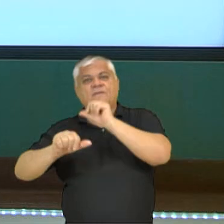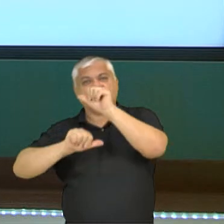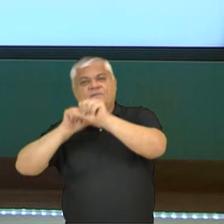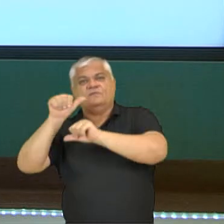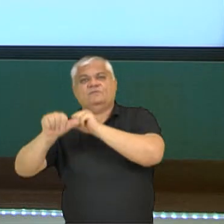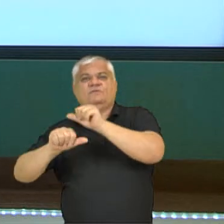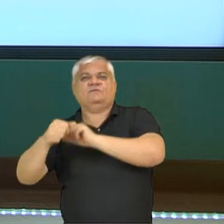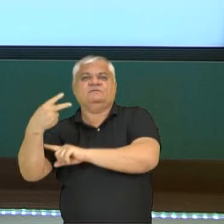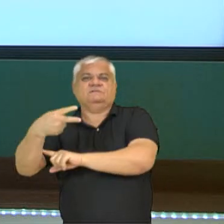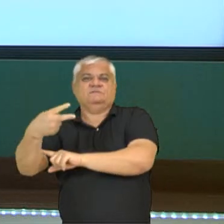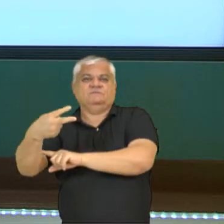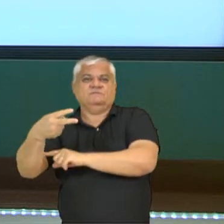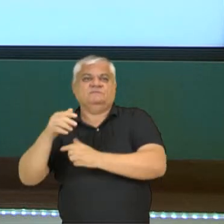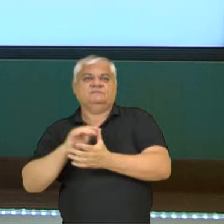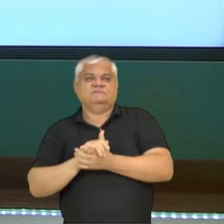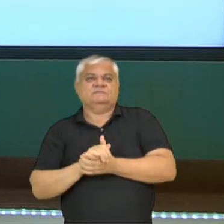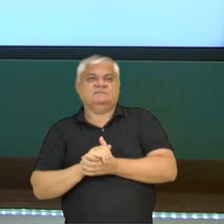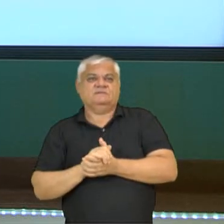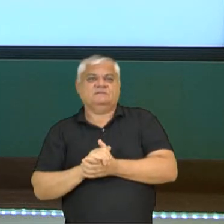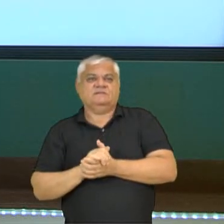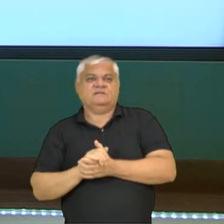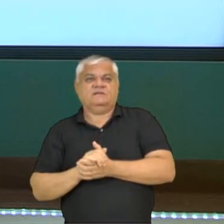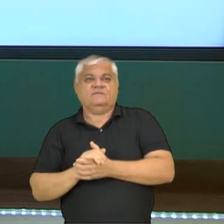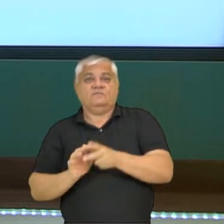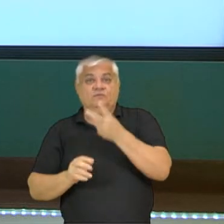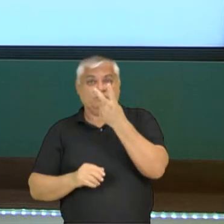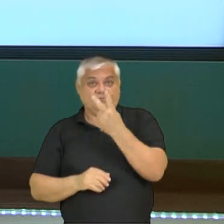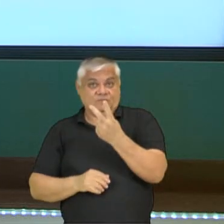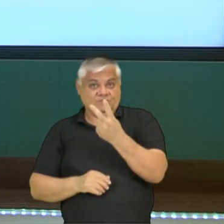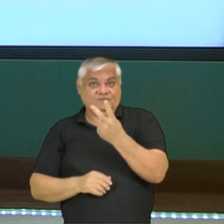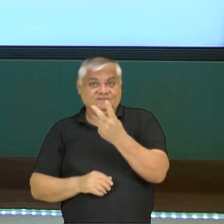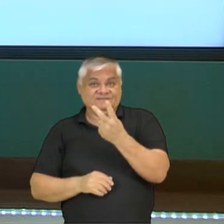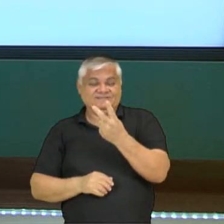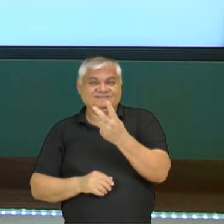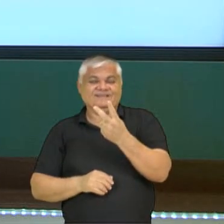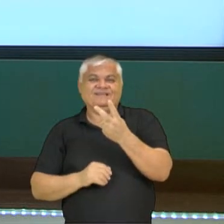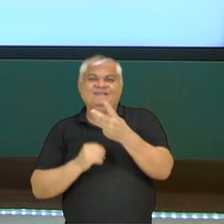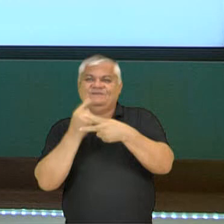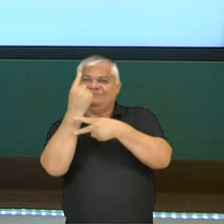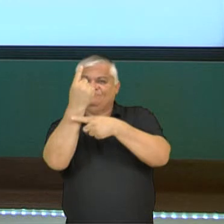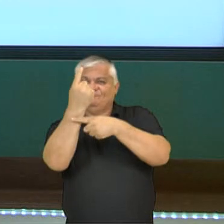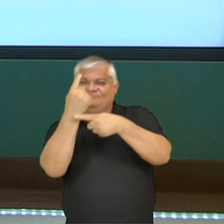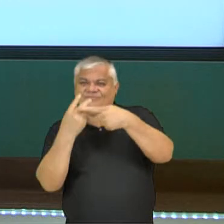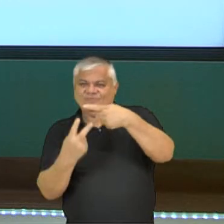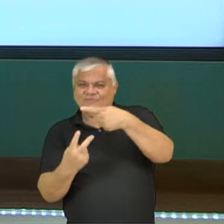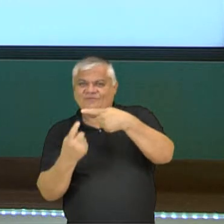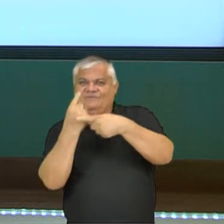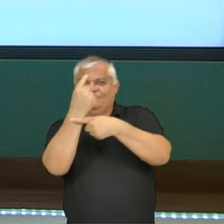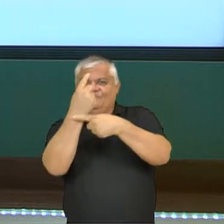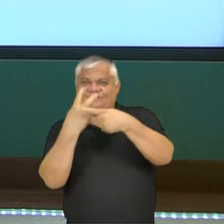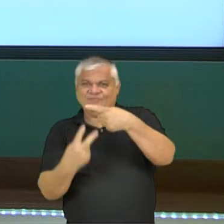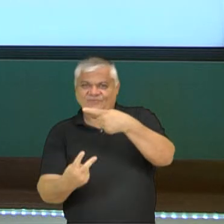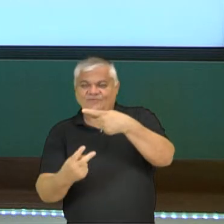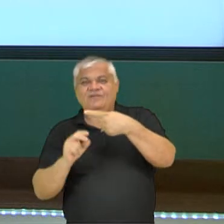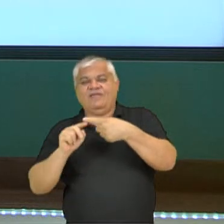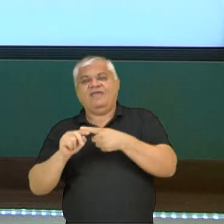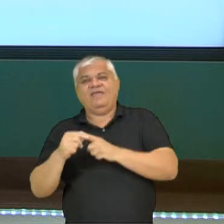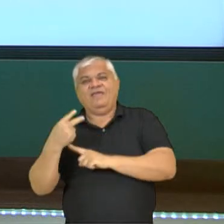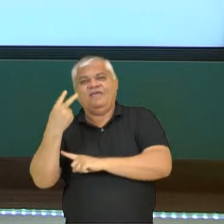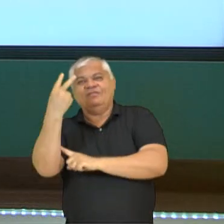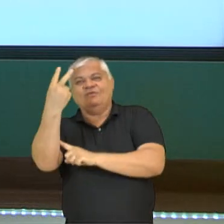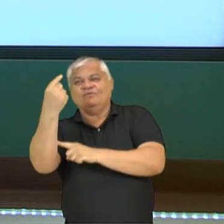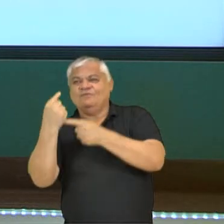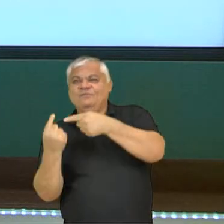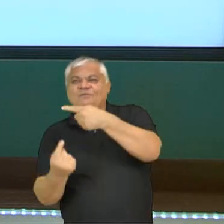da segunda. O inverso de 1 sobre 2, que é metade, é 2 sobre 1.